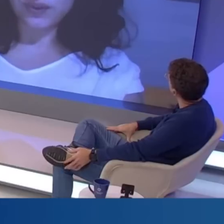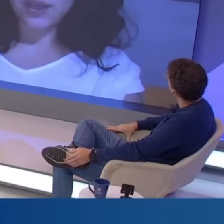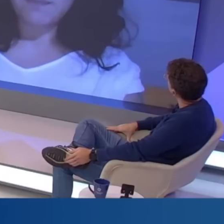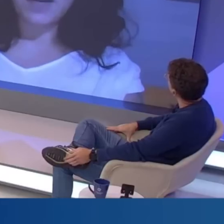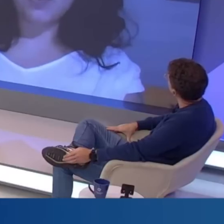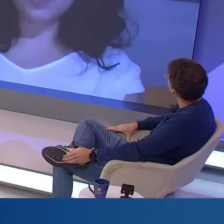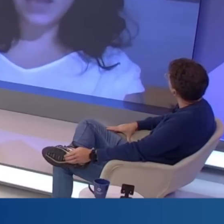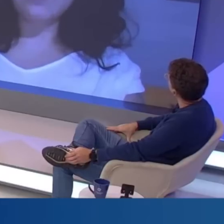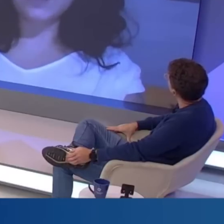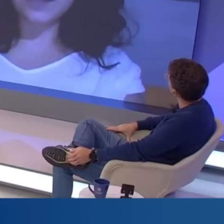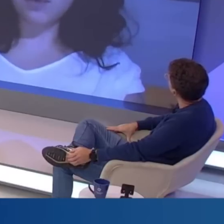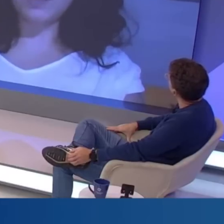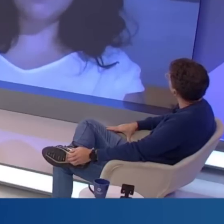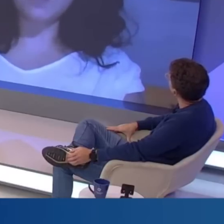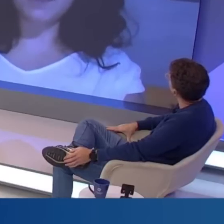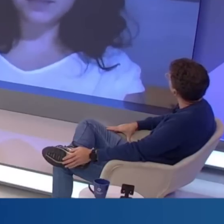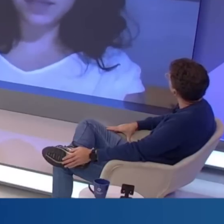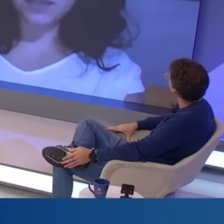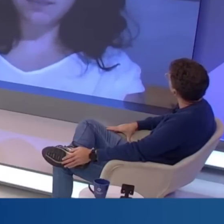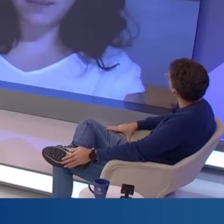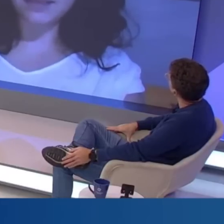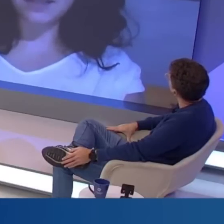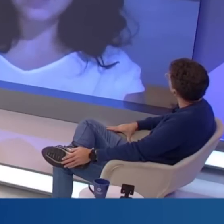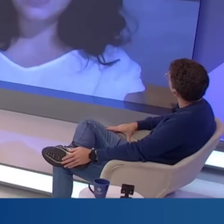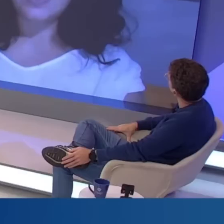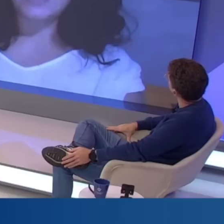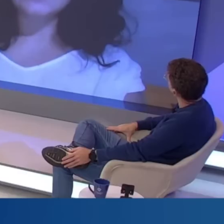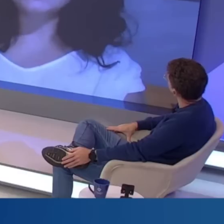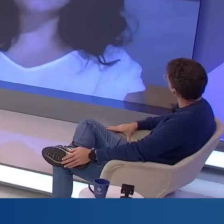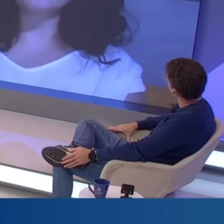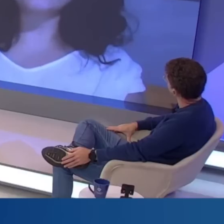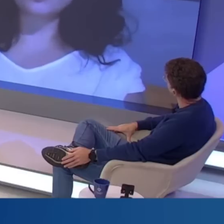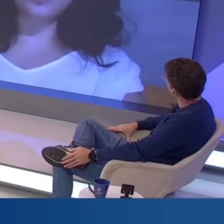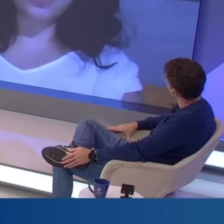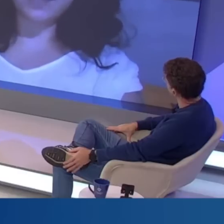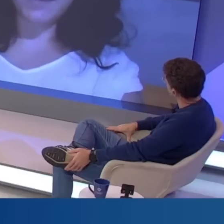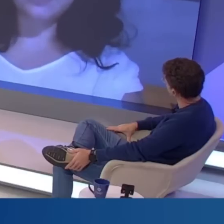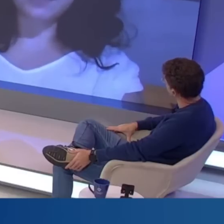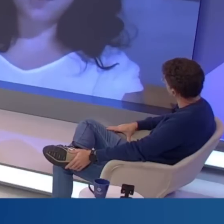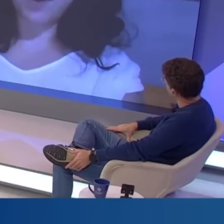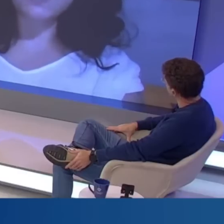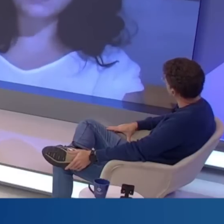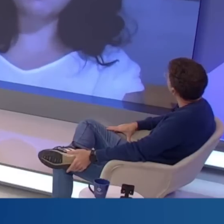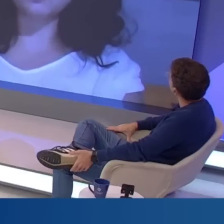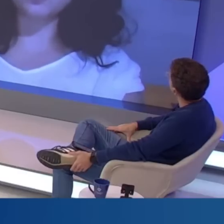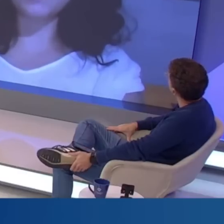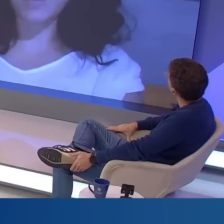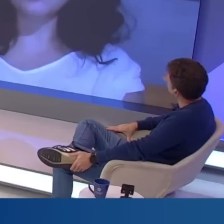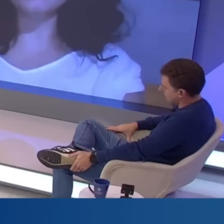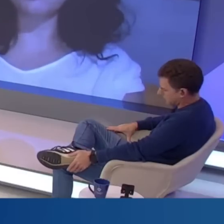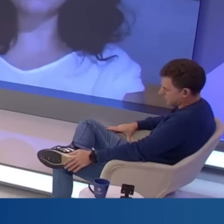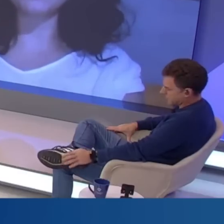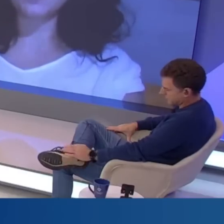juros para controlar a inflação, para levar a inflação para a meta, ainda que com o discurso de ajudar mais os mais pobres, ele prejudica